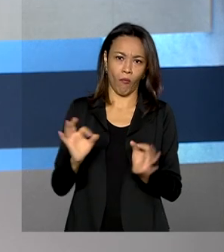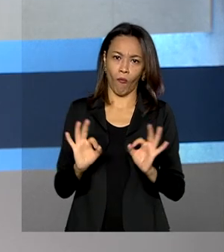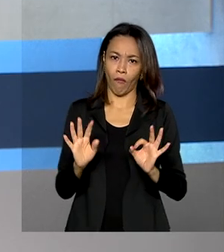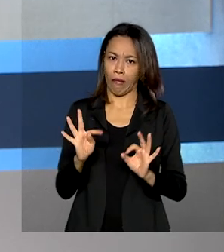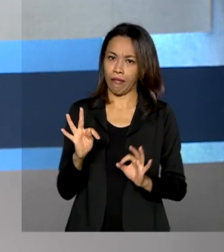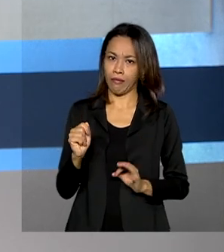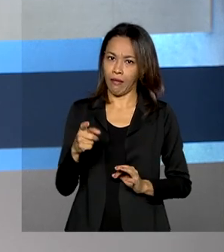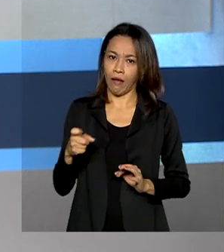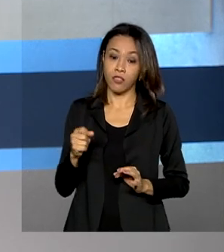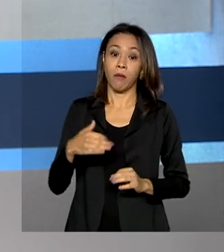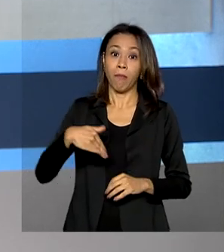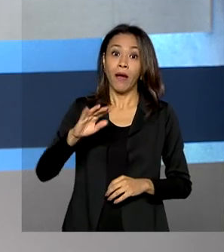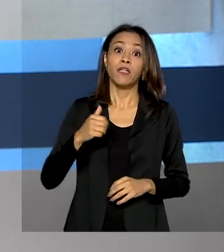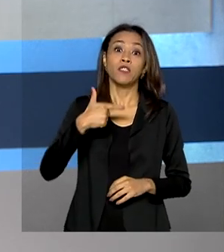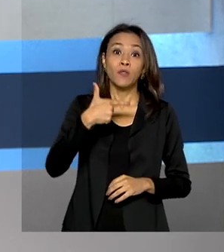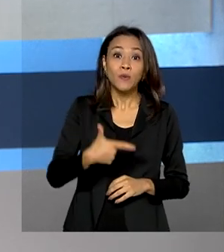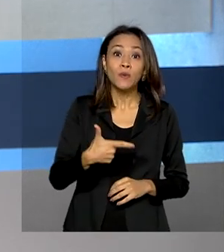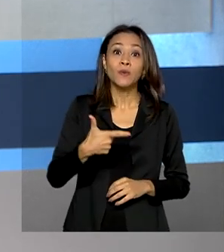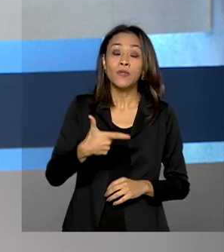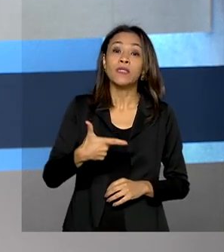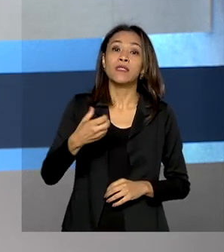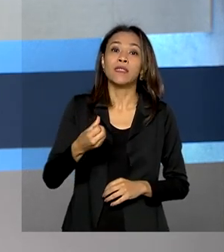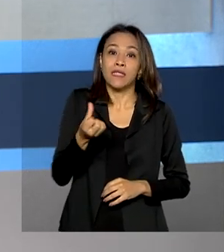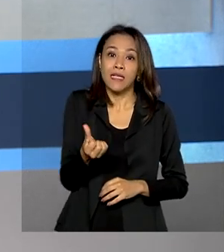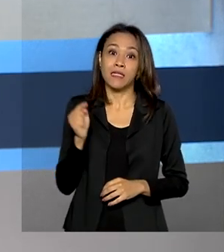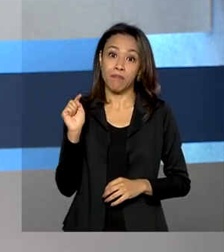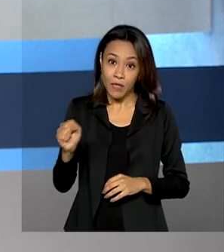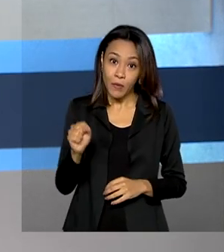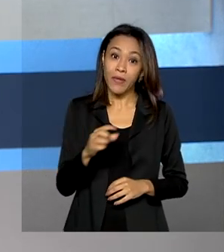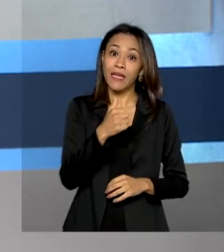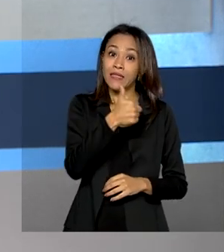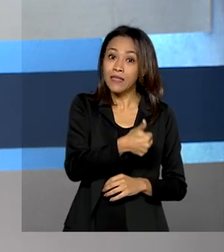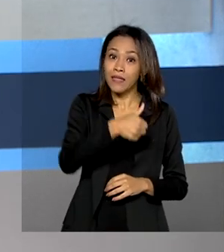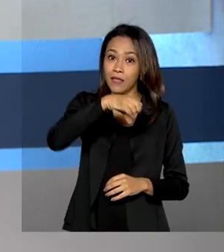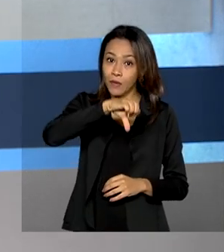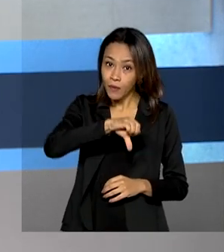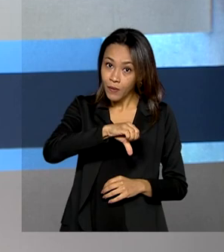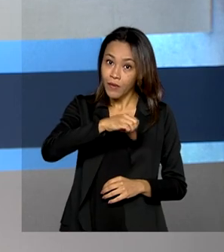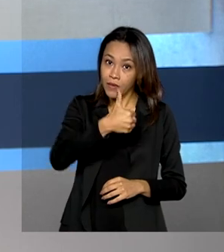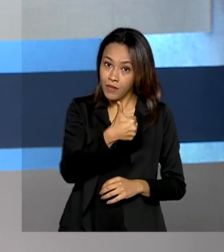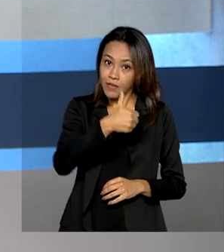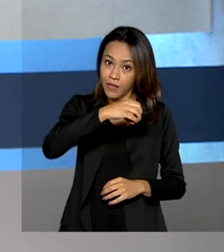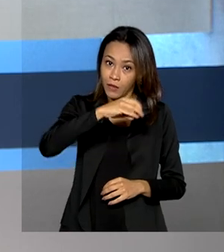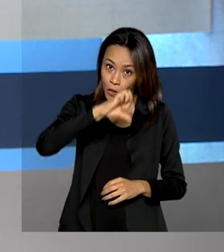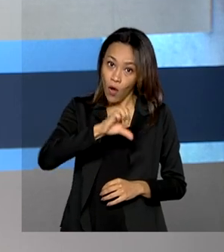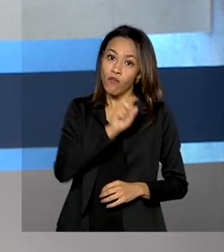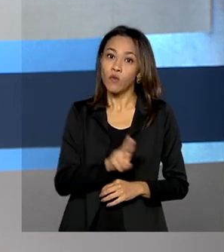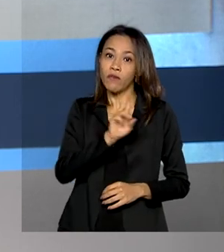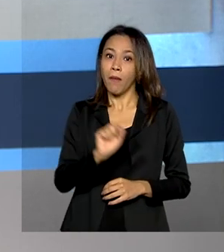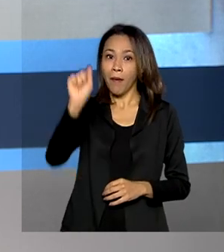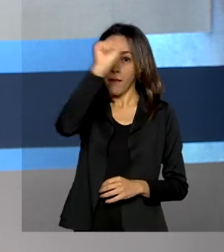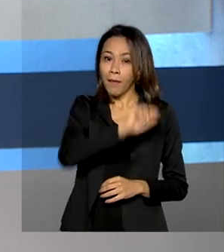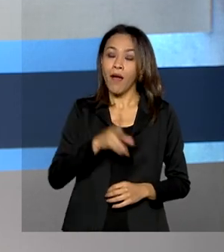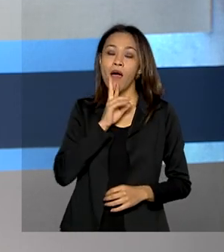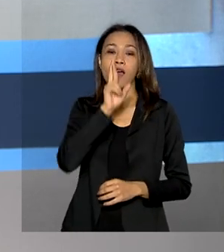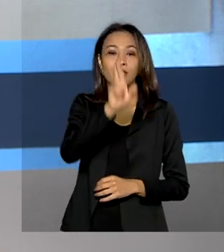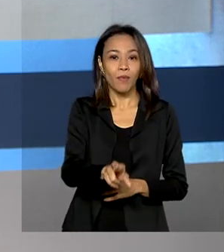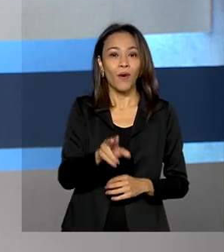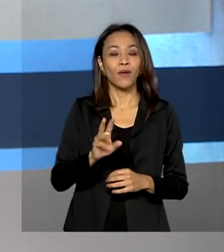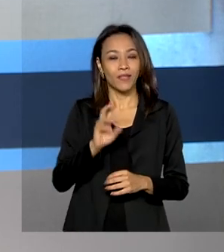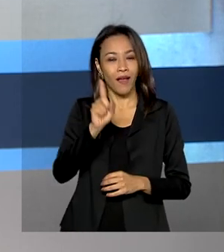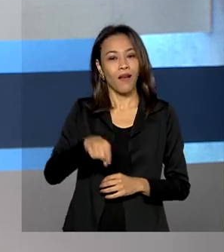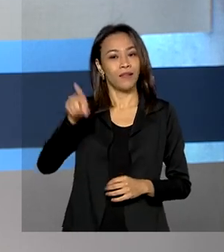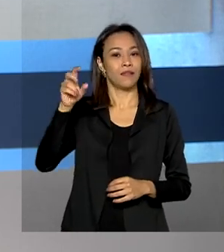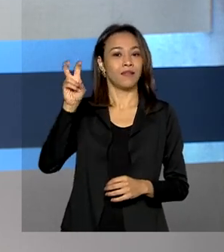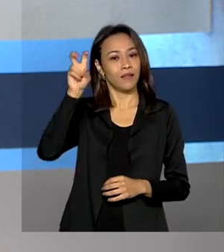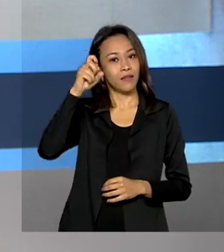São mais de 206 mil vagas em 109 instituições públicas de ensino superior. O resultado está previsto para sair na